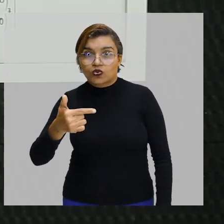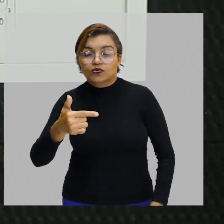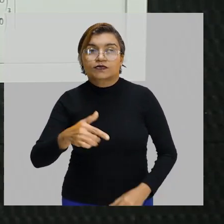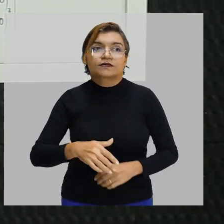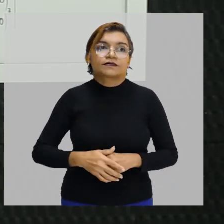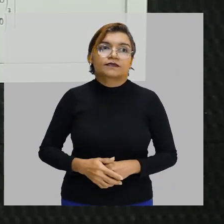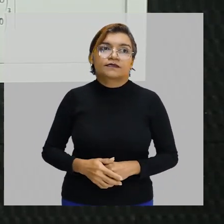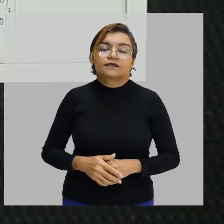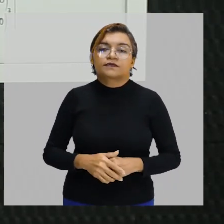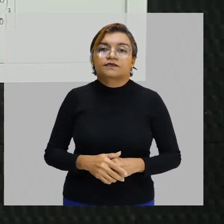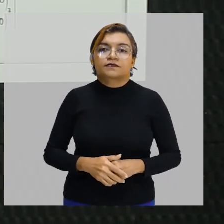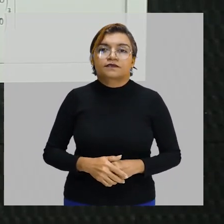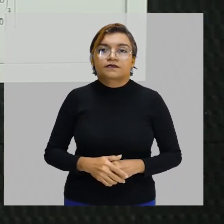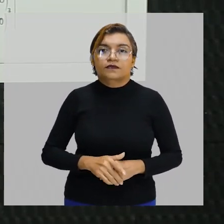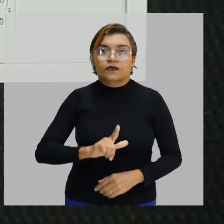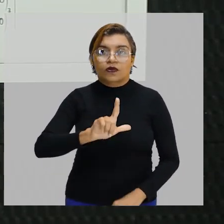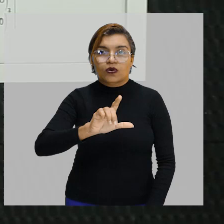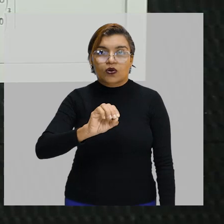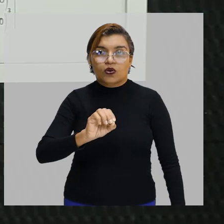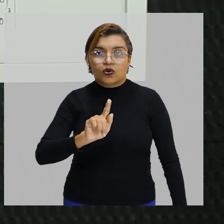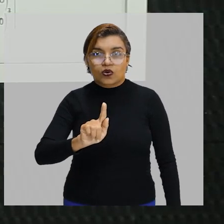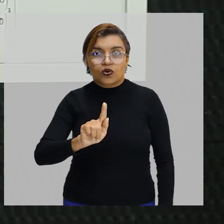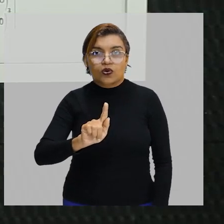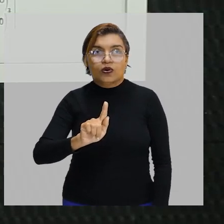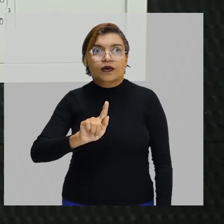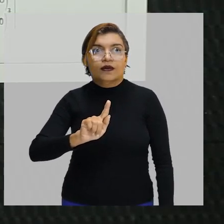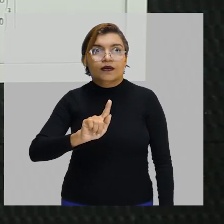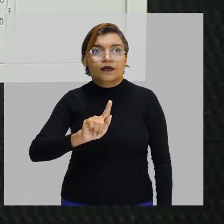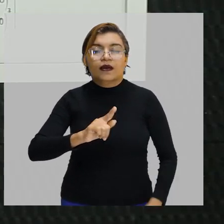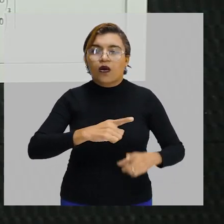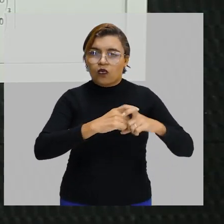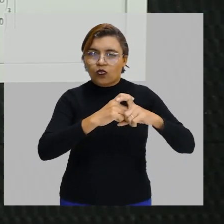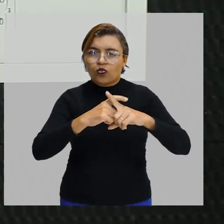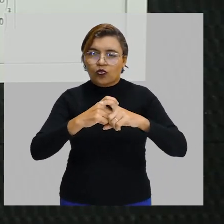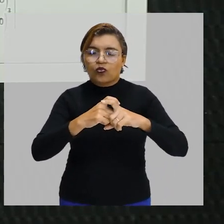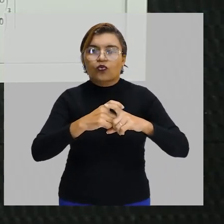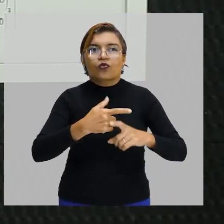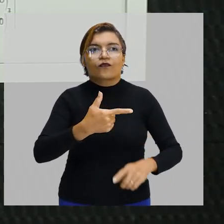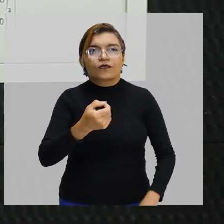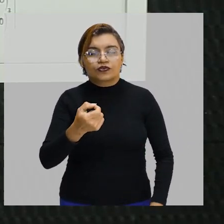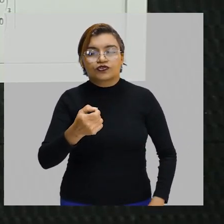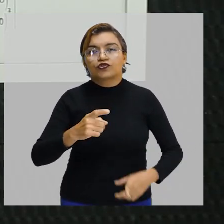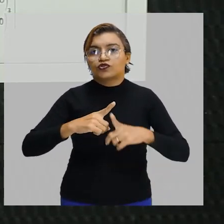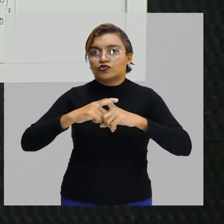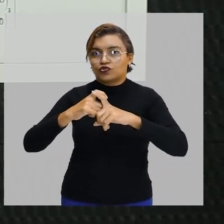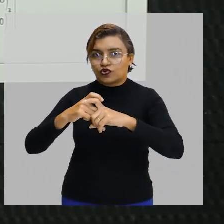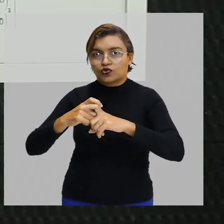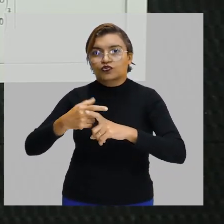log de 20 e log de 200,